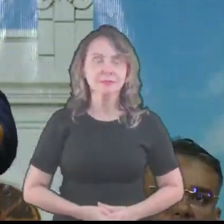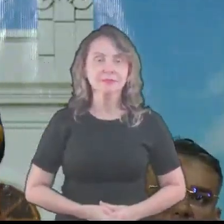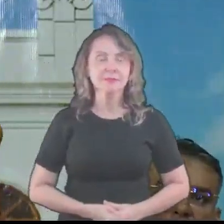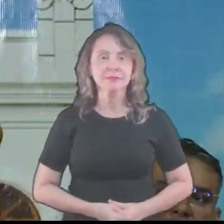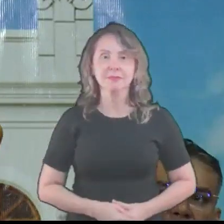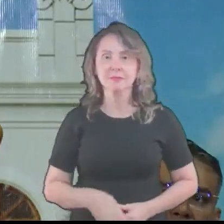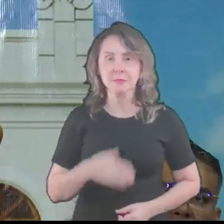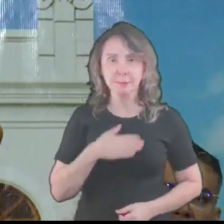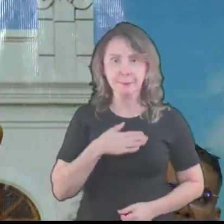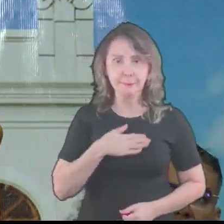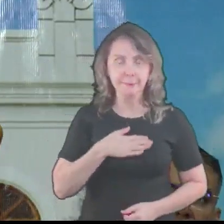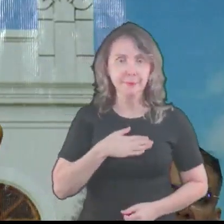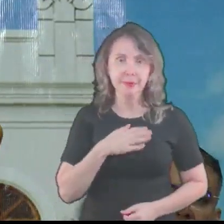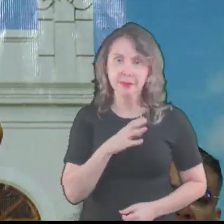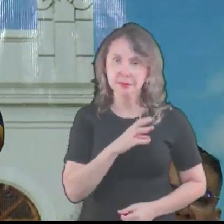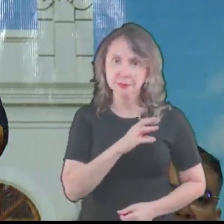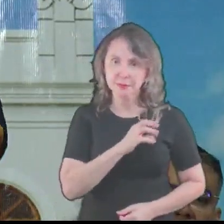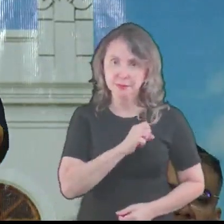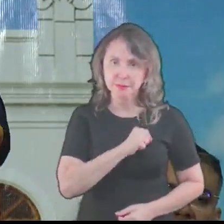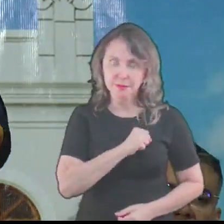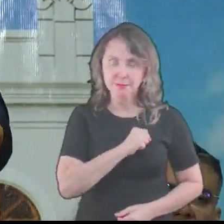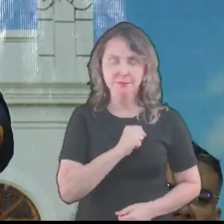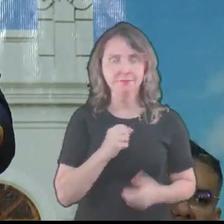Meus amados, que alegria,